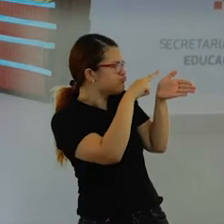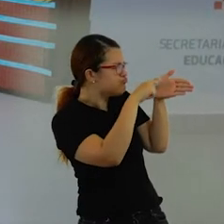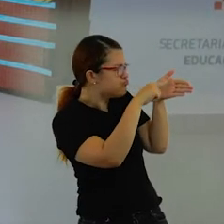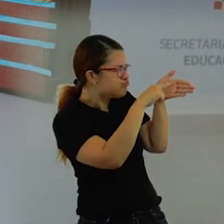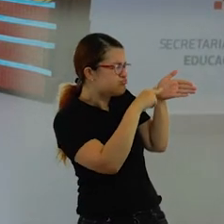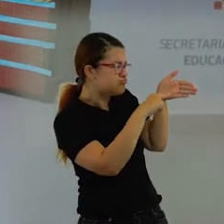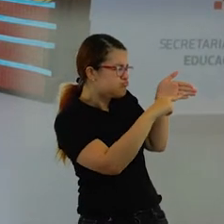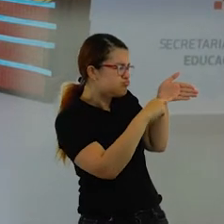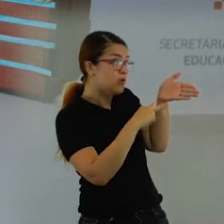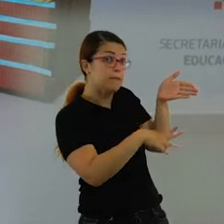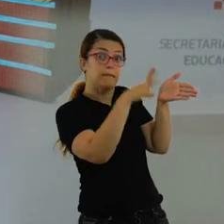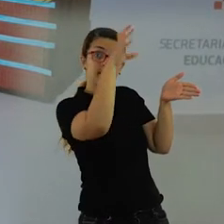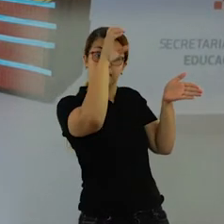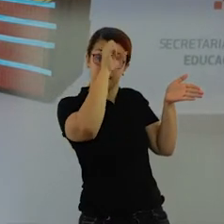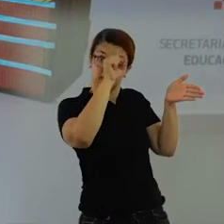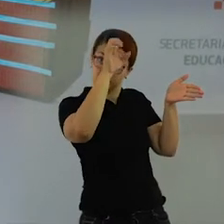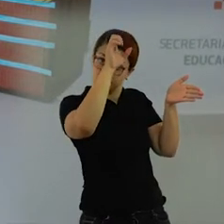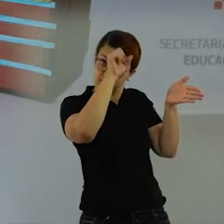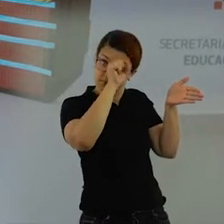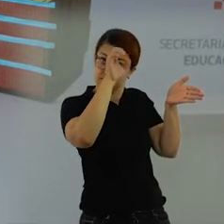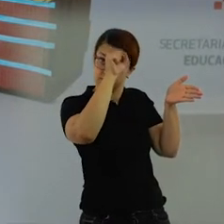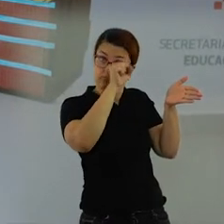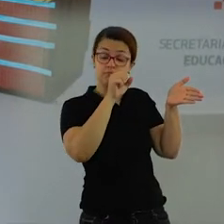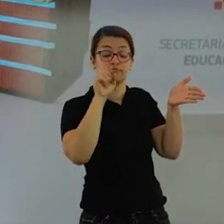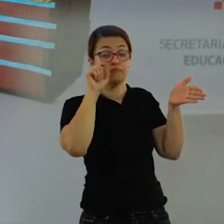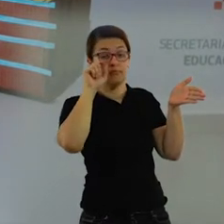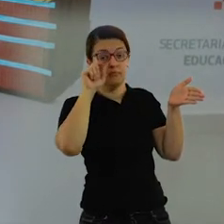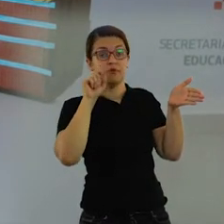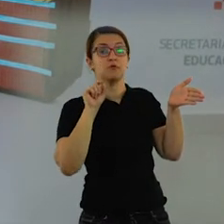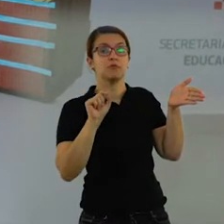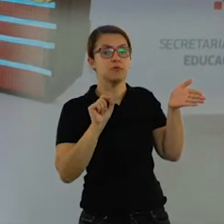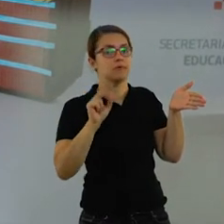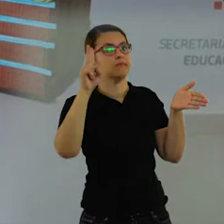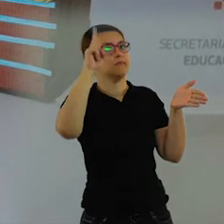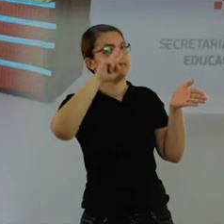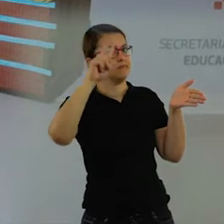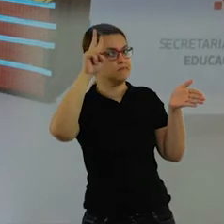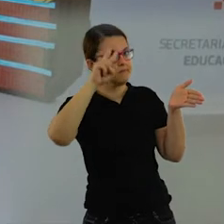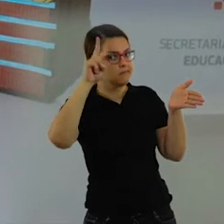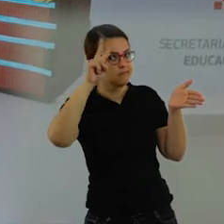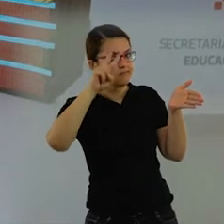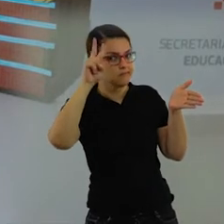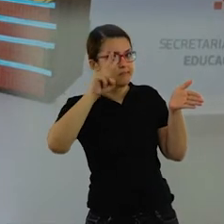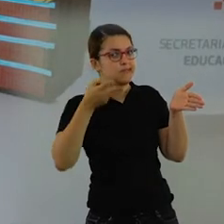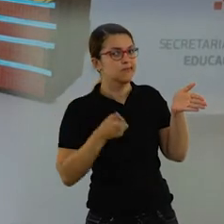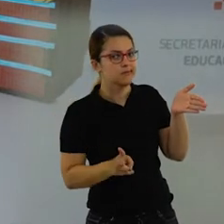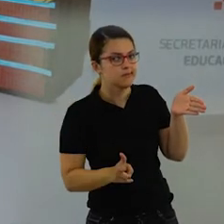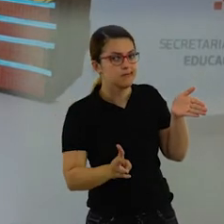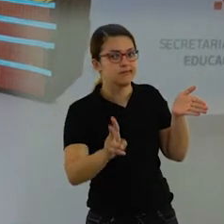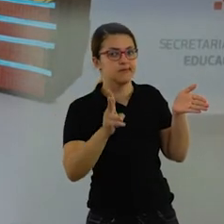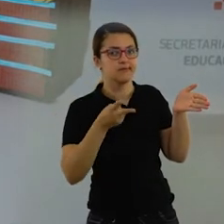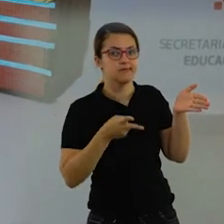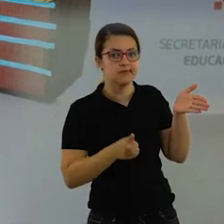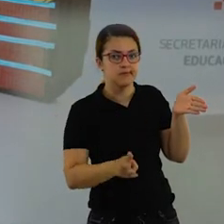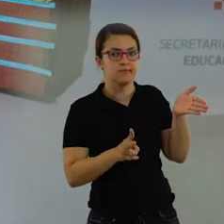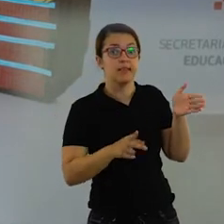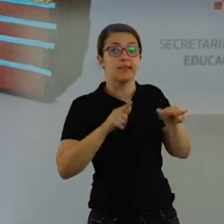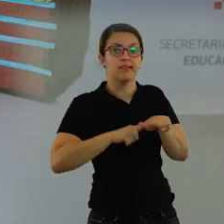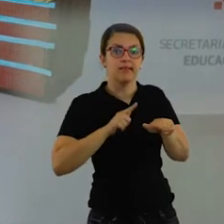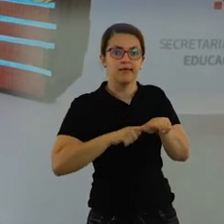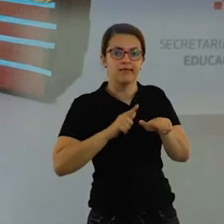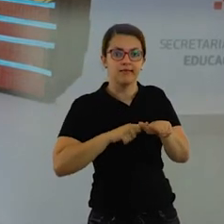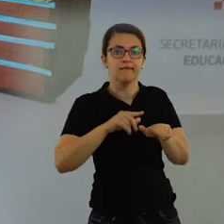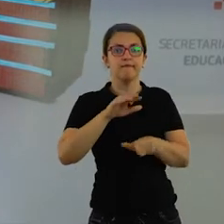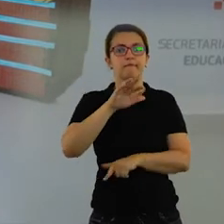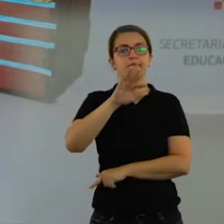você escrevendo e ela vai aprender muito. E aí você não esquece de fazer sempre com